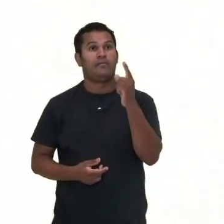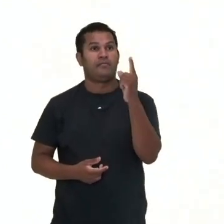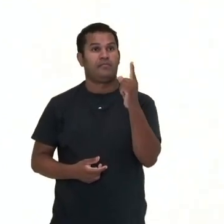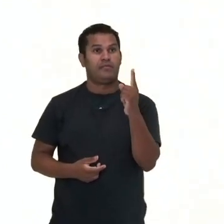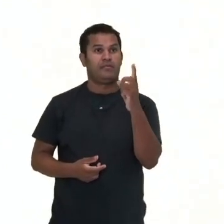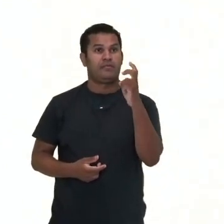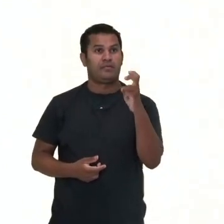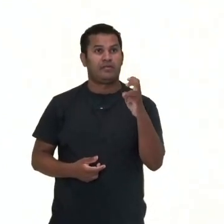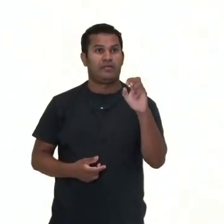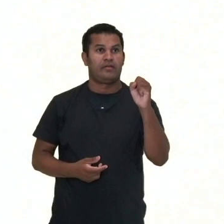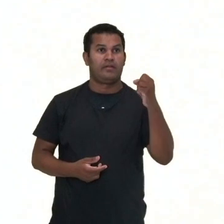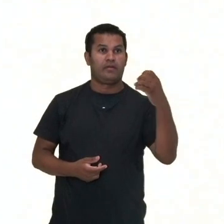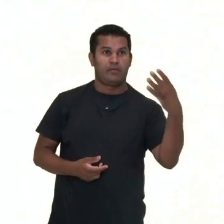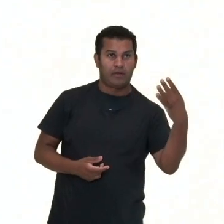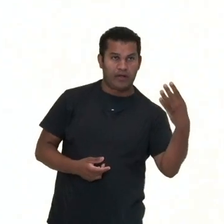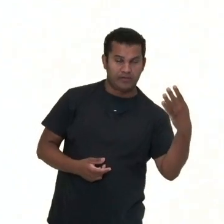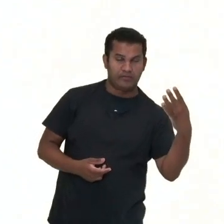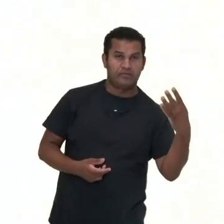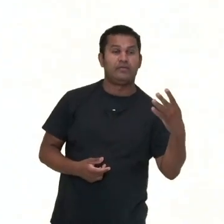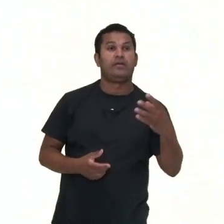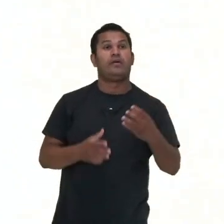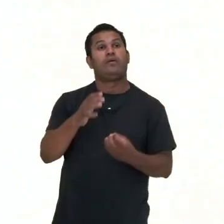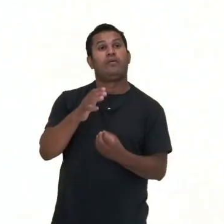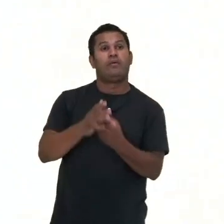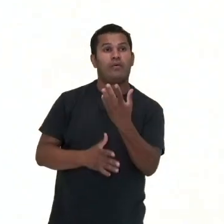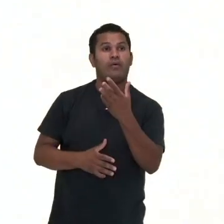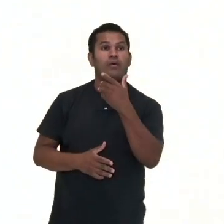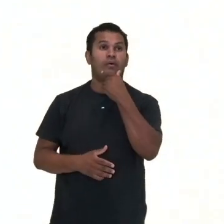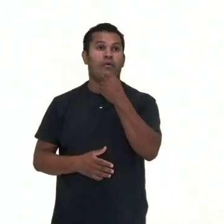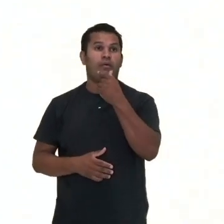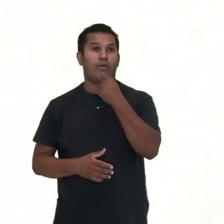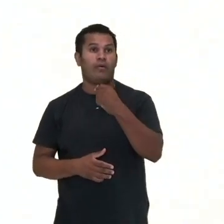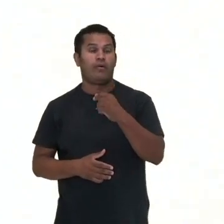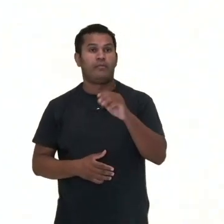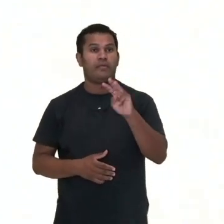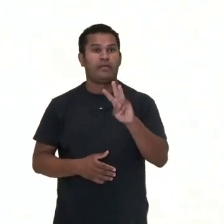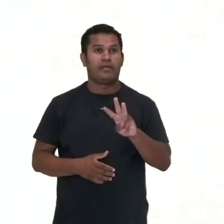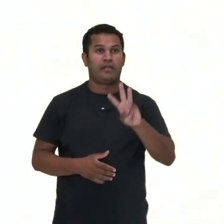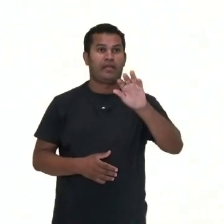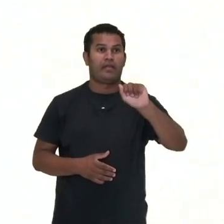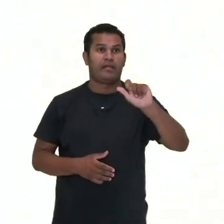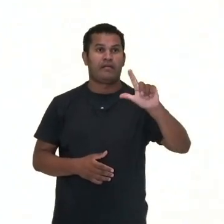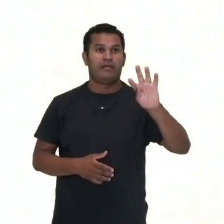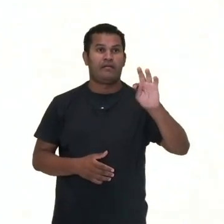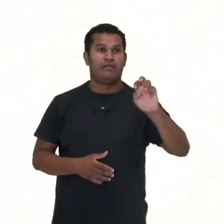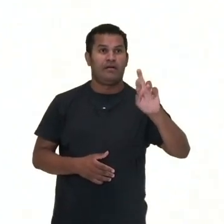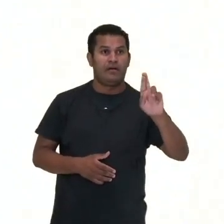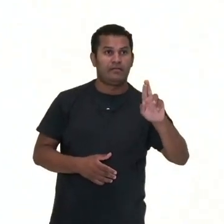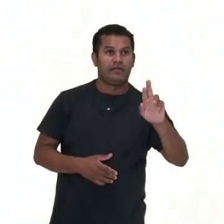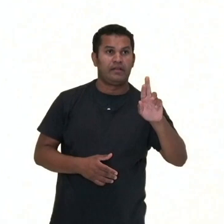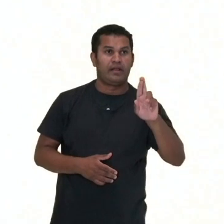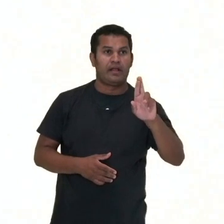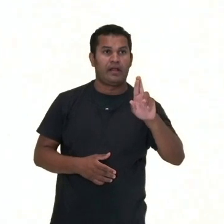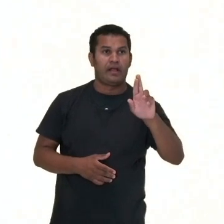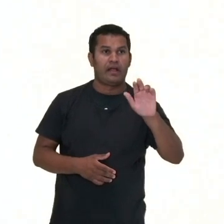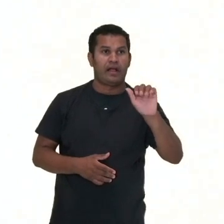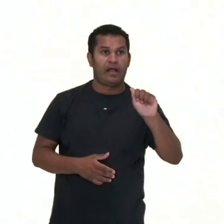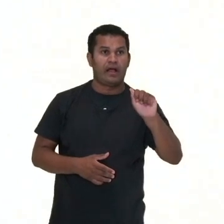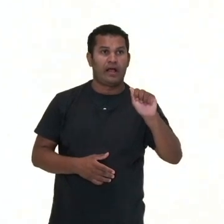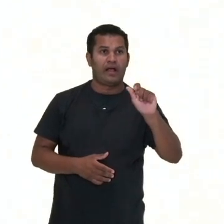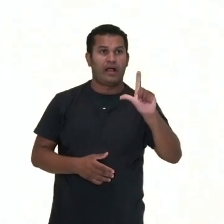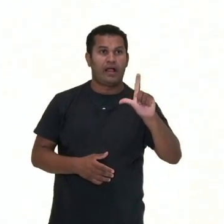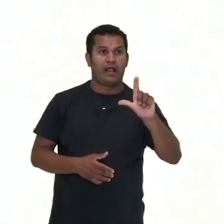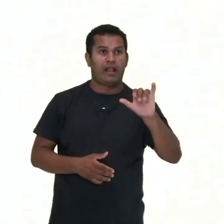da Virgínia, mas somente depois, né, no final do século, é que então foram formadas as 13 colônias, né? Porque a gente sabe